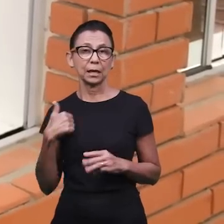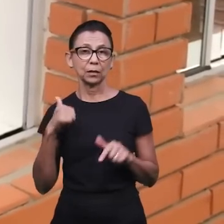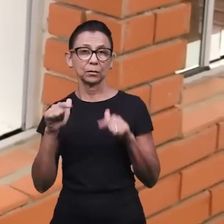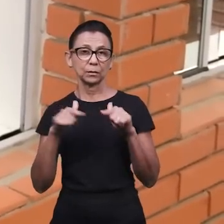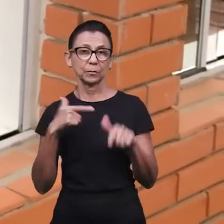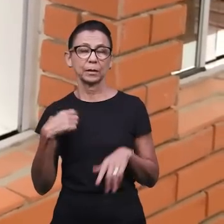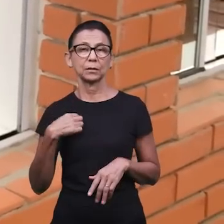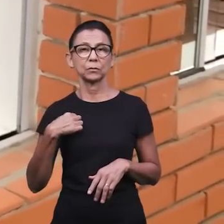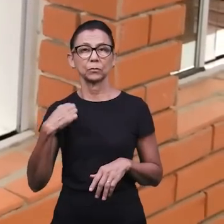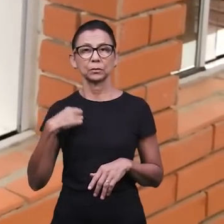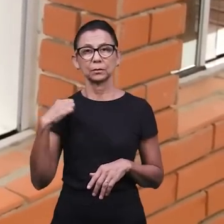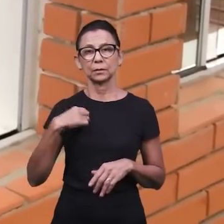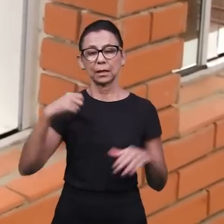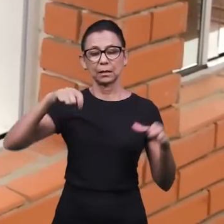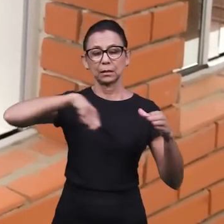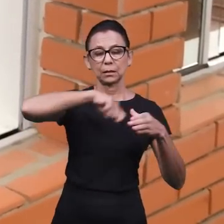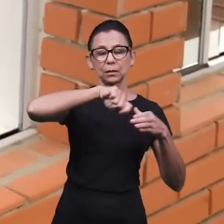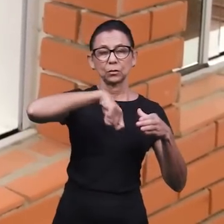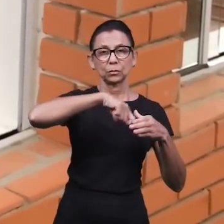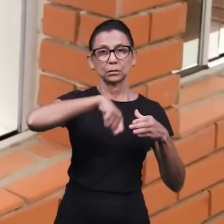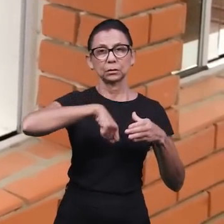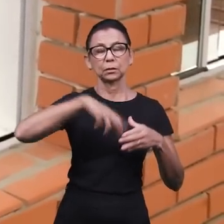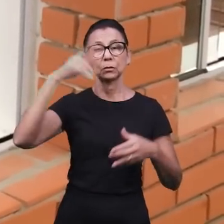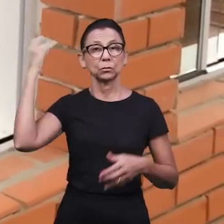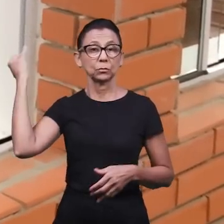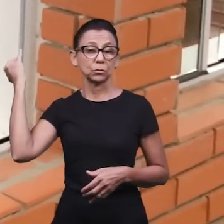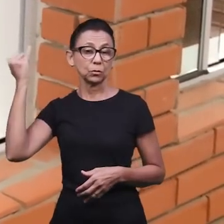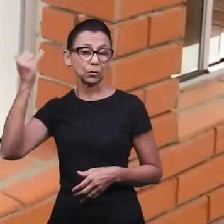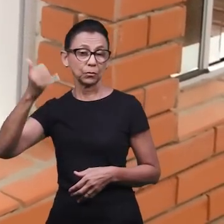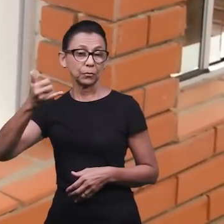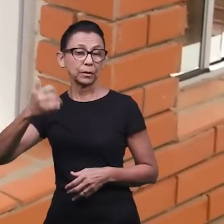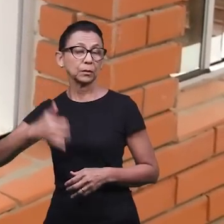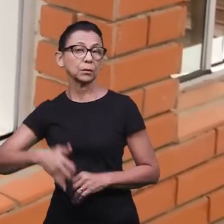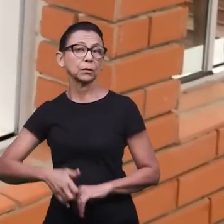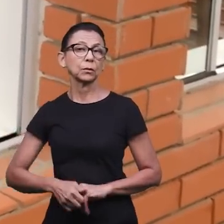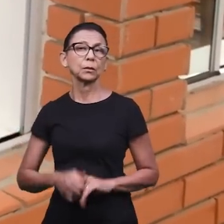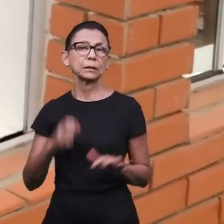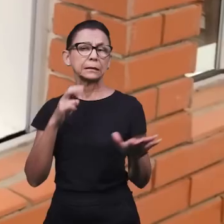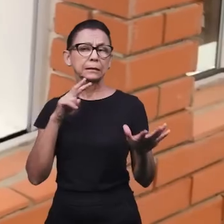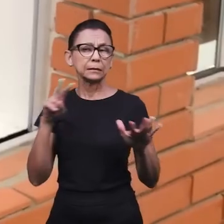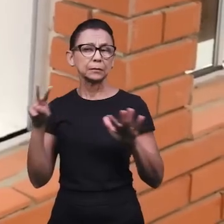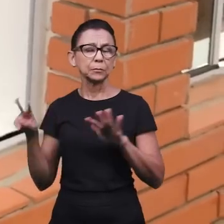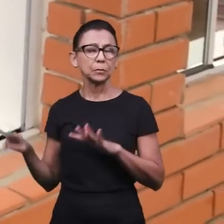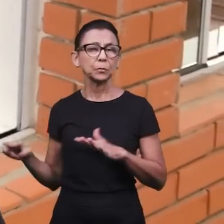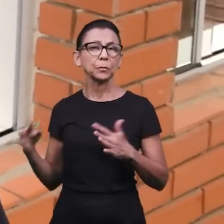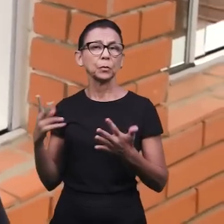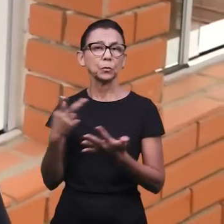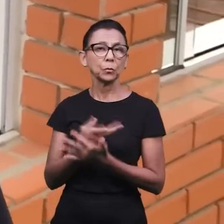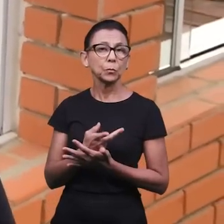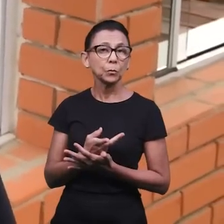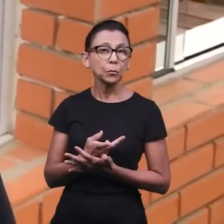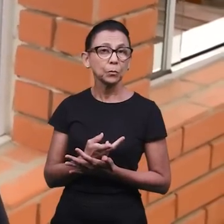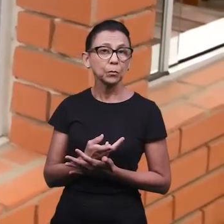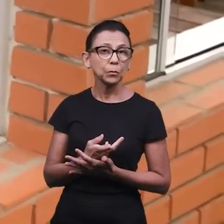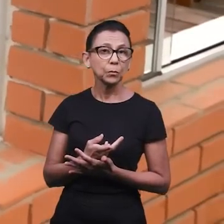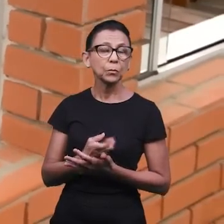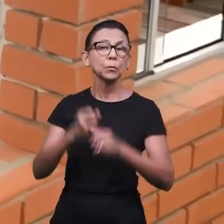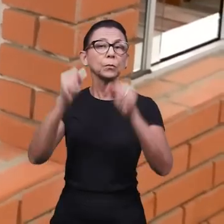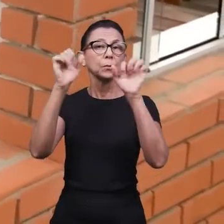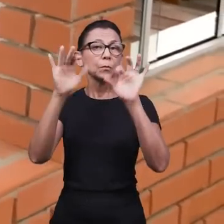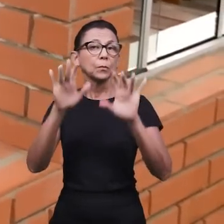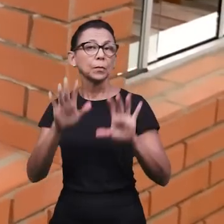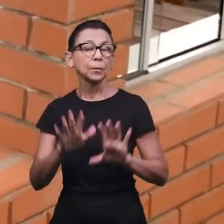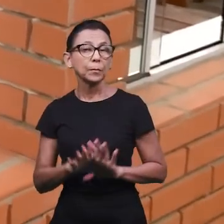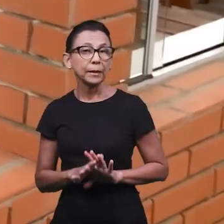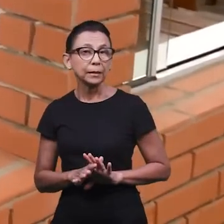cozinha do Manaim, e o Senhor falou num dom que naquela semana ia ser realizar uma grande bênção na vida de